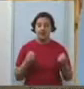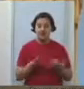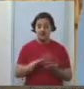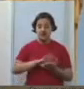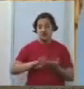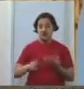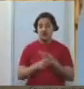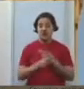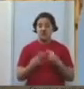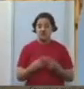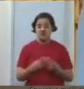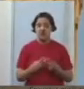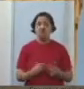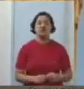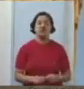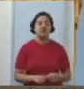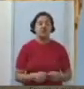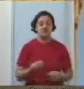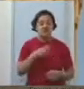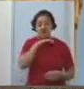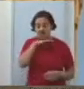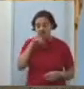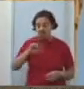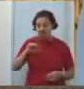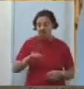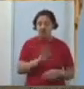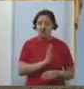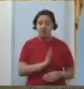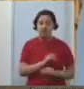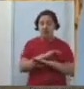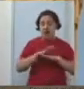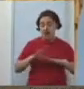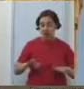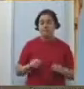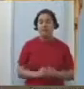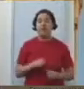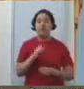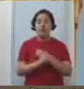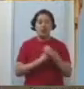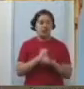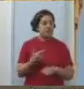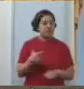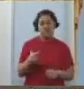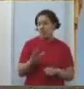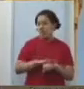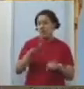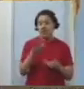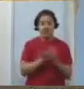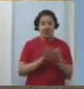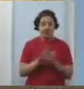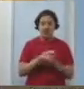hoje é o último dia do ano acabou não tem mais